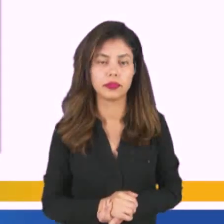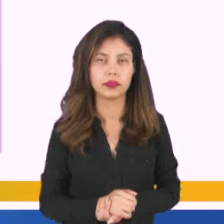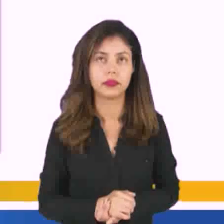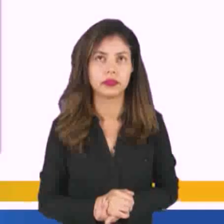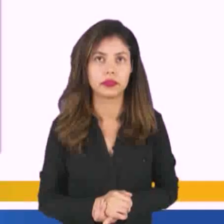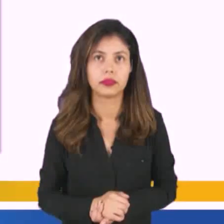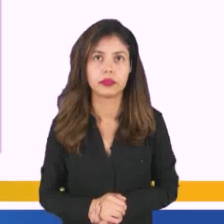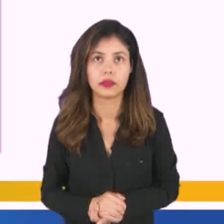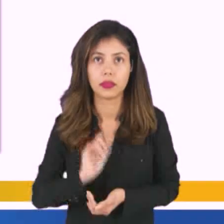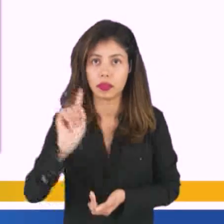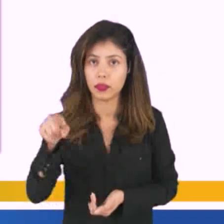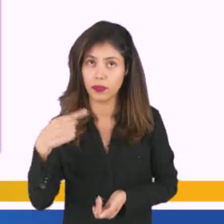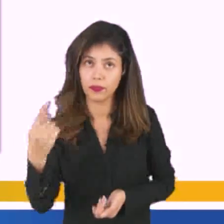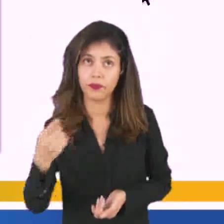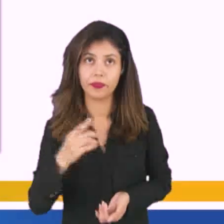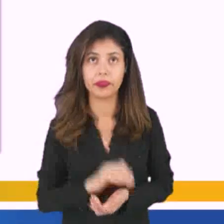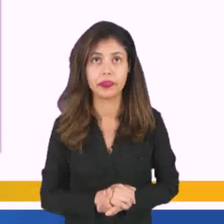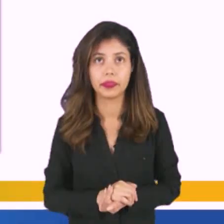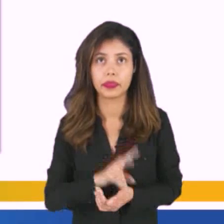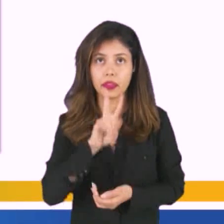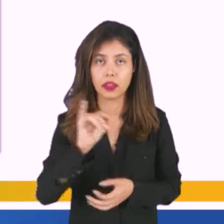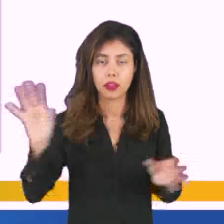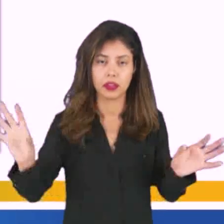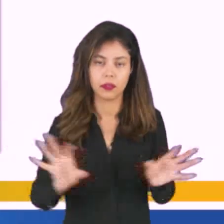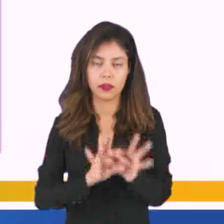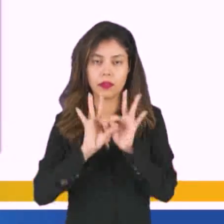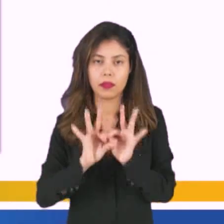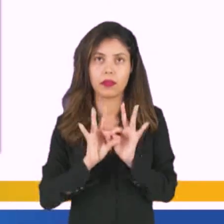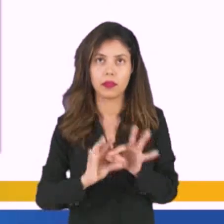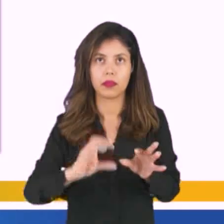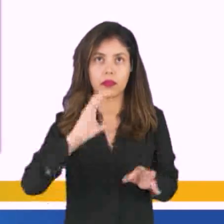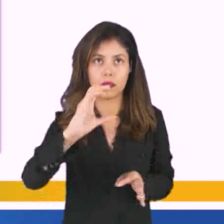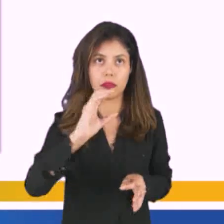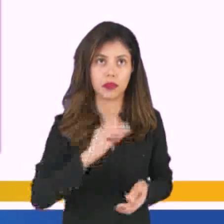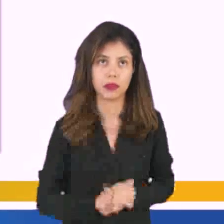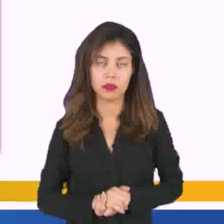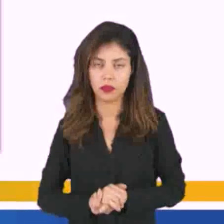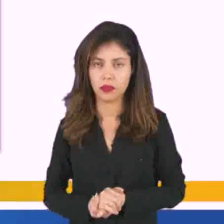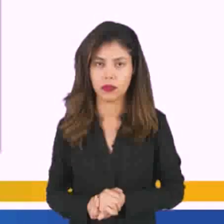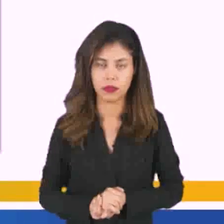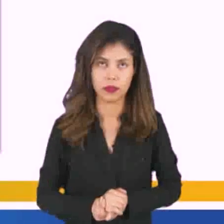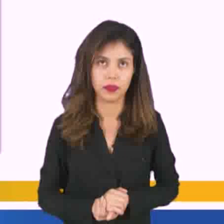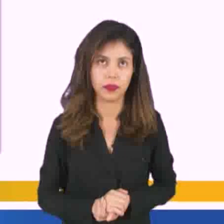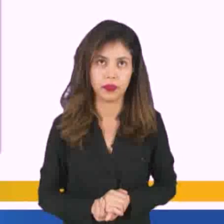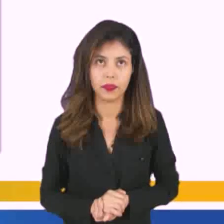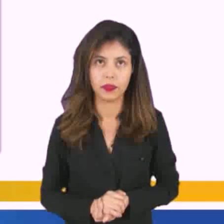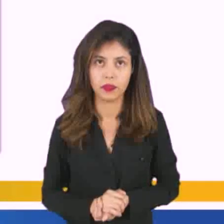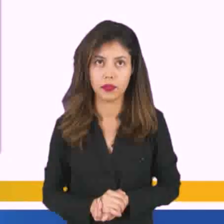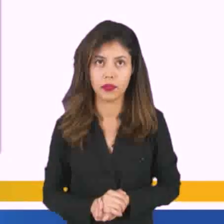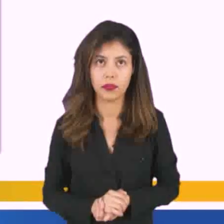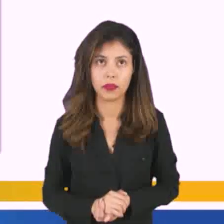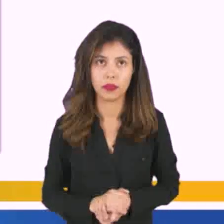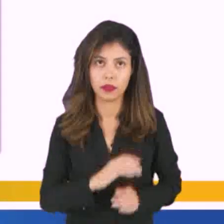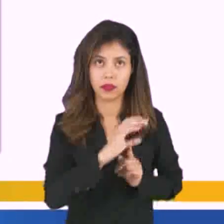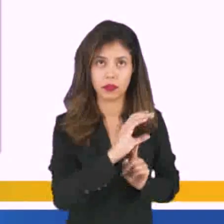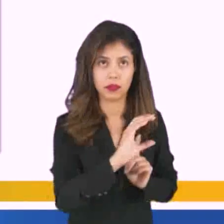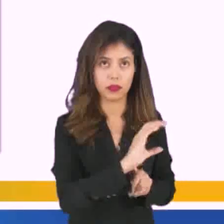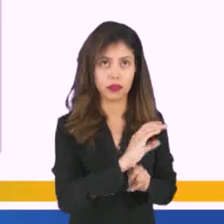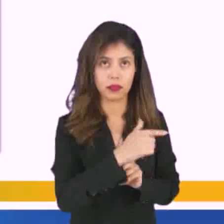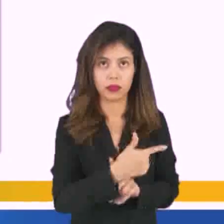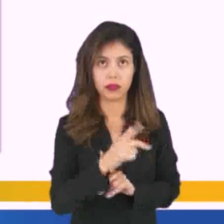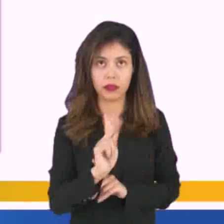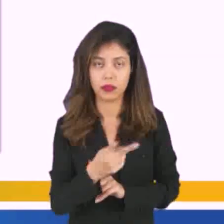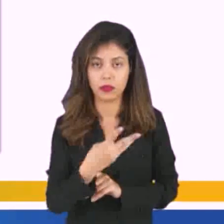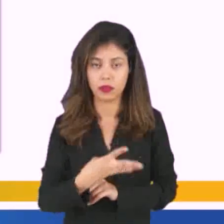em seguida vai se ligar o hidrogênio que saiu, né, dessa posição. Porém, a fórmula molecular é a mesma,